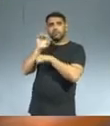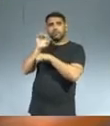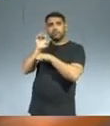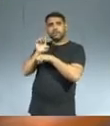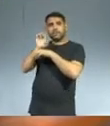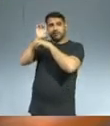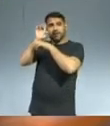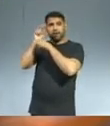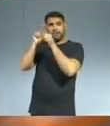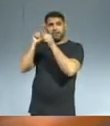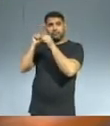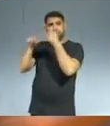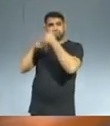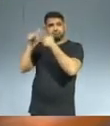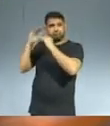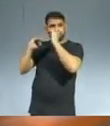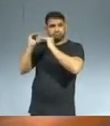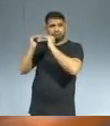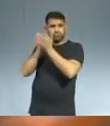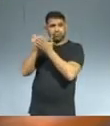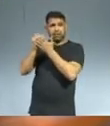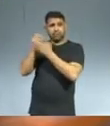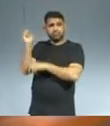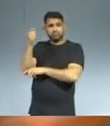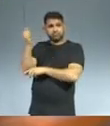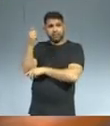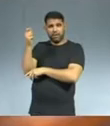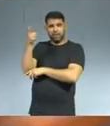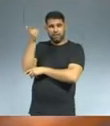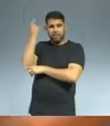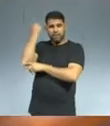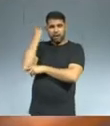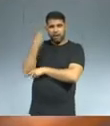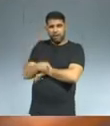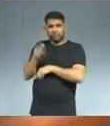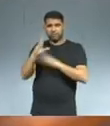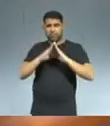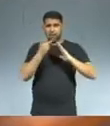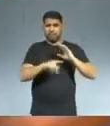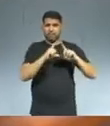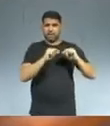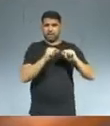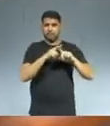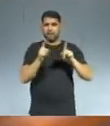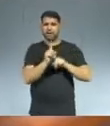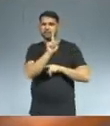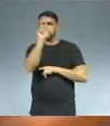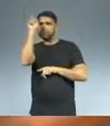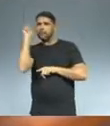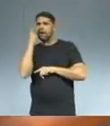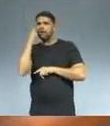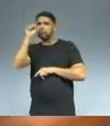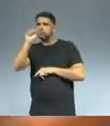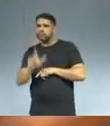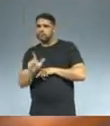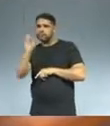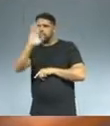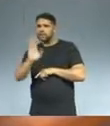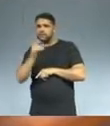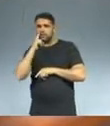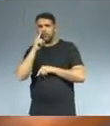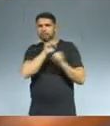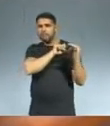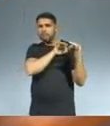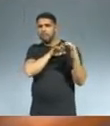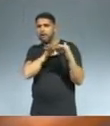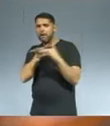que eu na verdade eu fiz pela minha carreira profissional que no Rio Grande do Sul Oi hoje em Brasília mas quando a gente olha um pouco sul do Brasil e